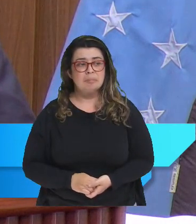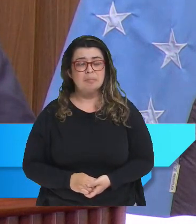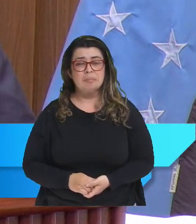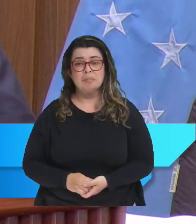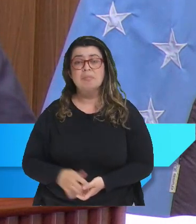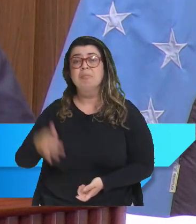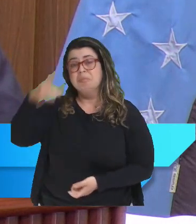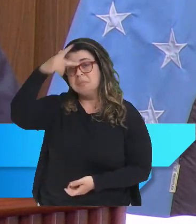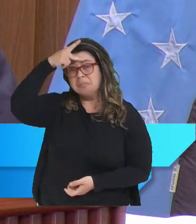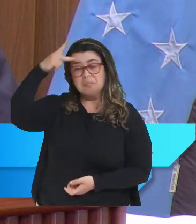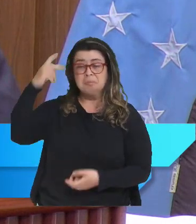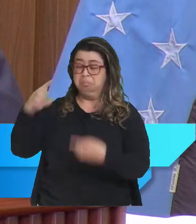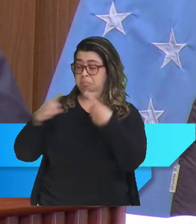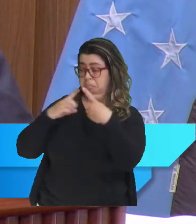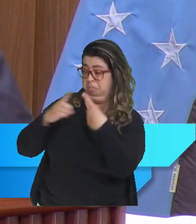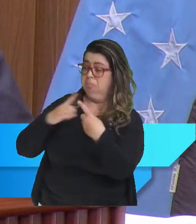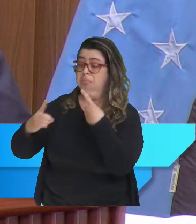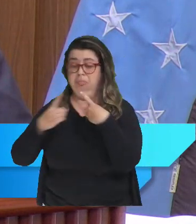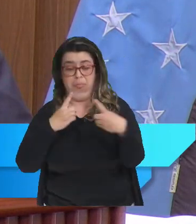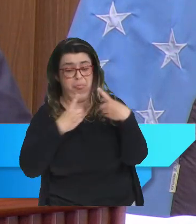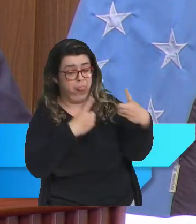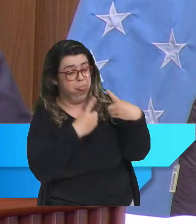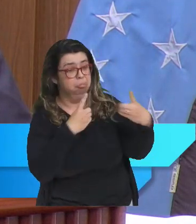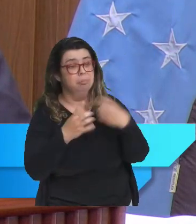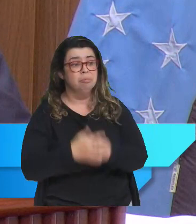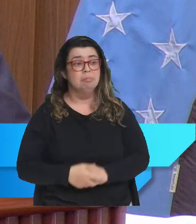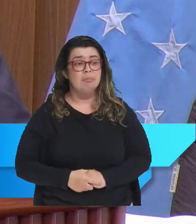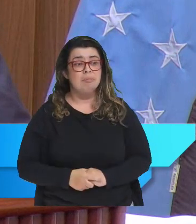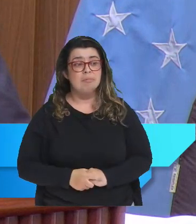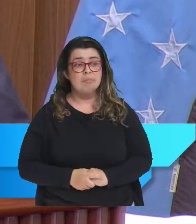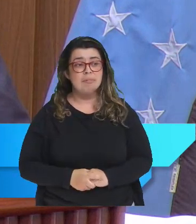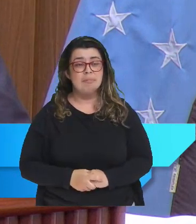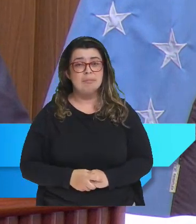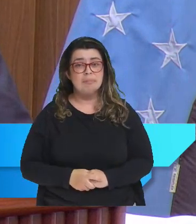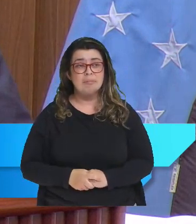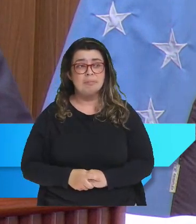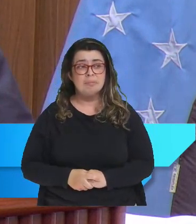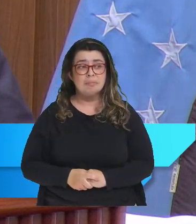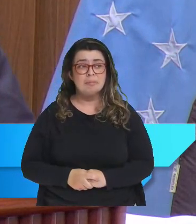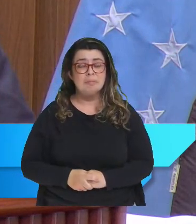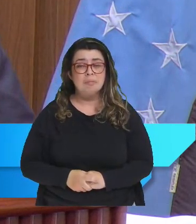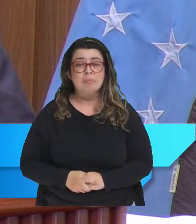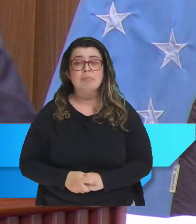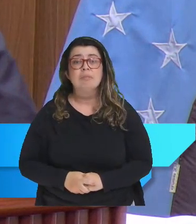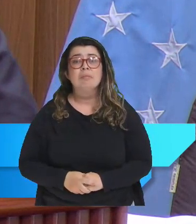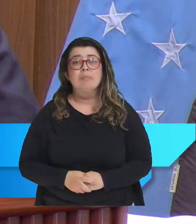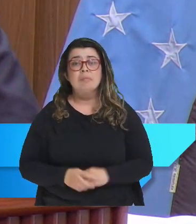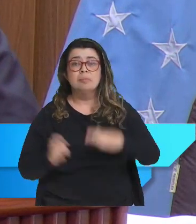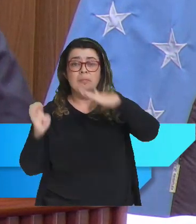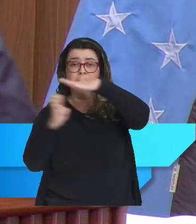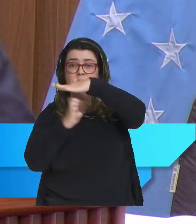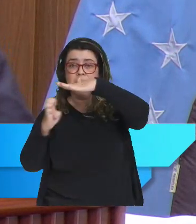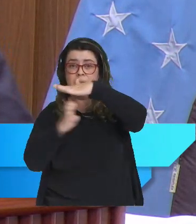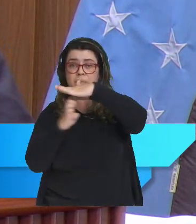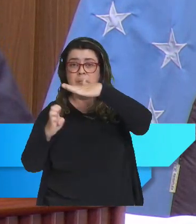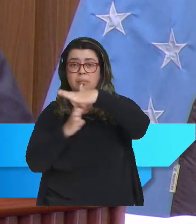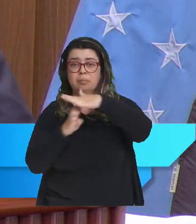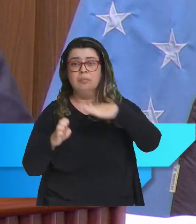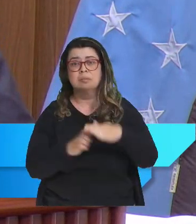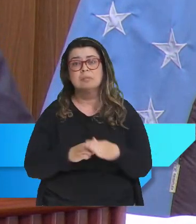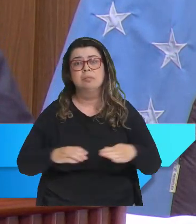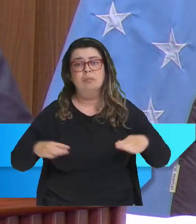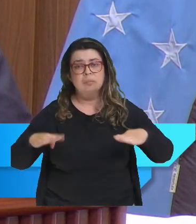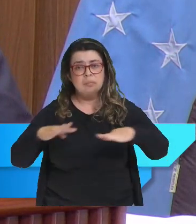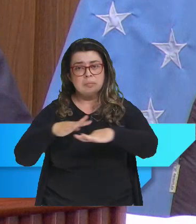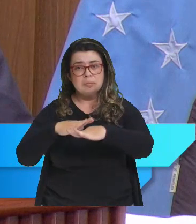né, umas com as outras ali. O Departamento de Trânsito até tem feito algumas ações ali de balizamento